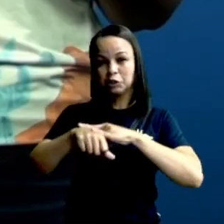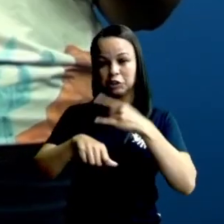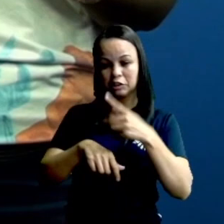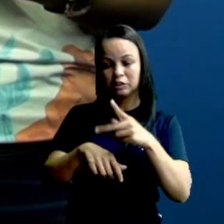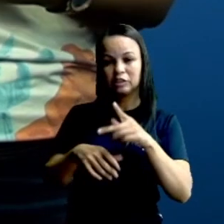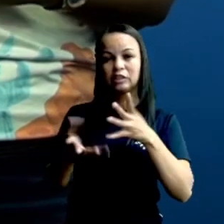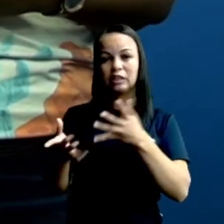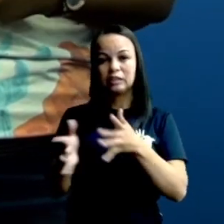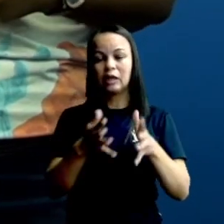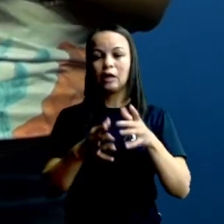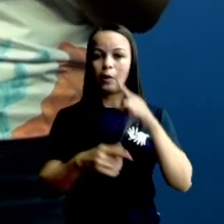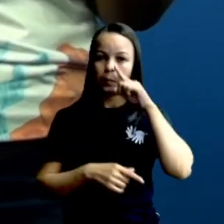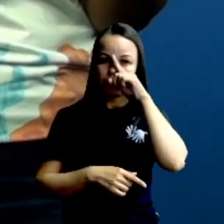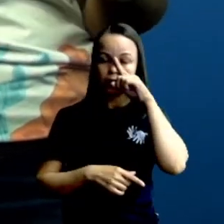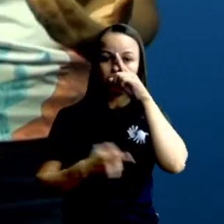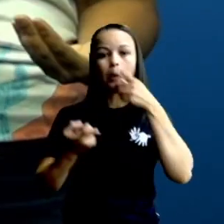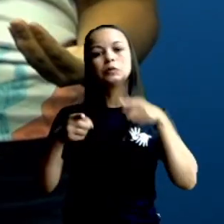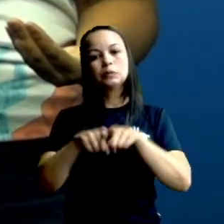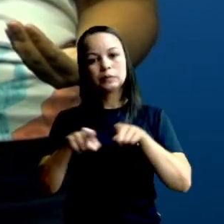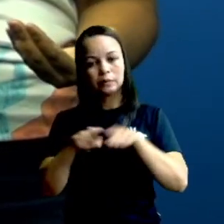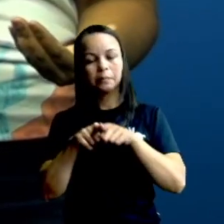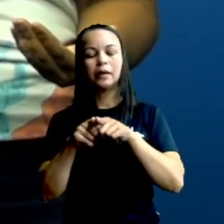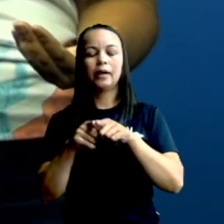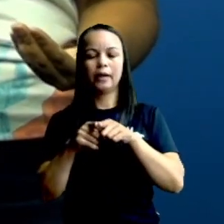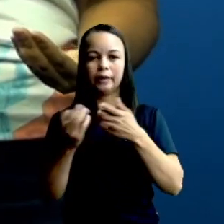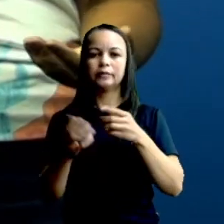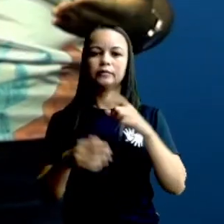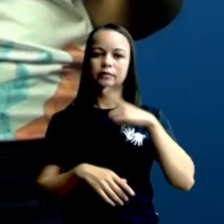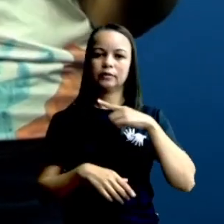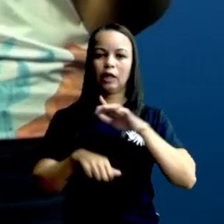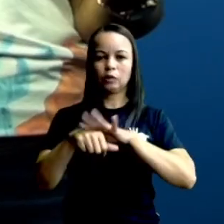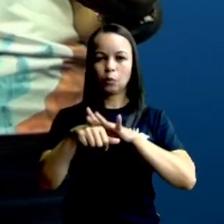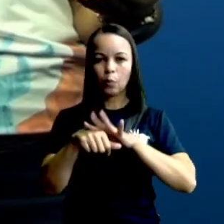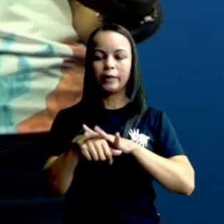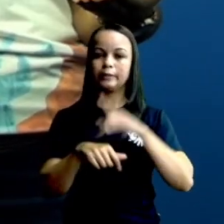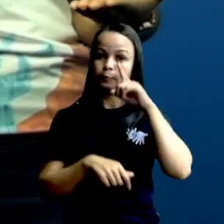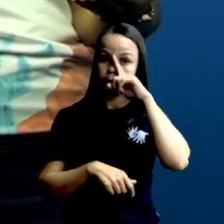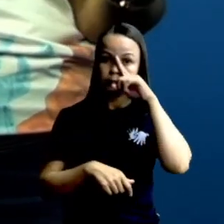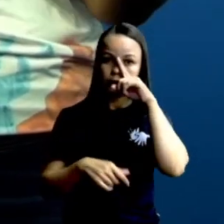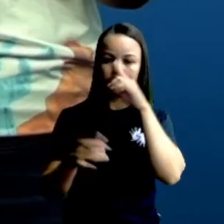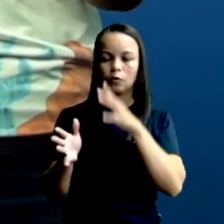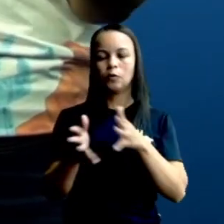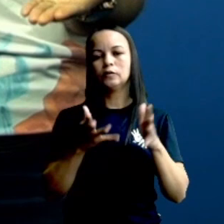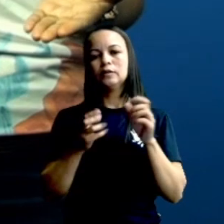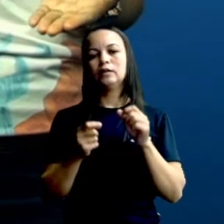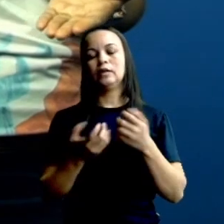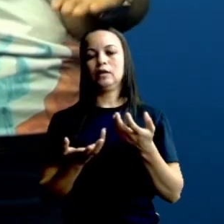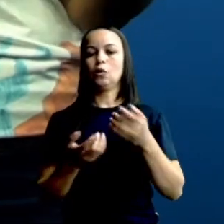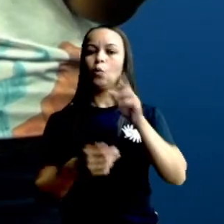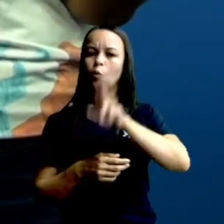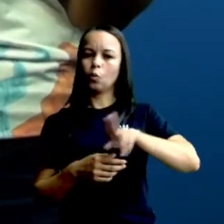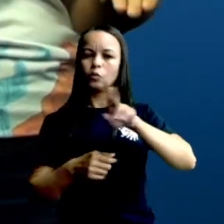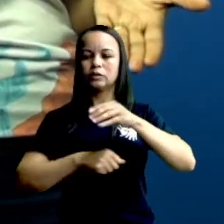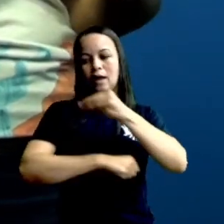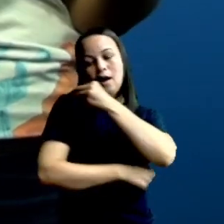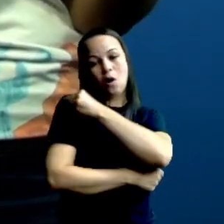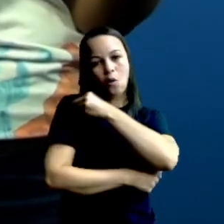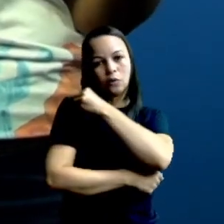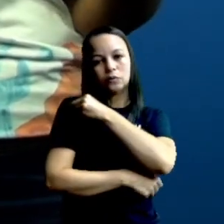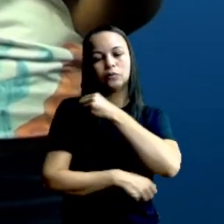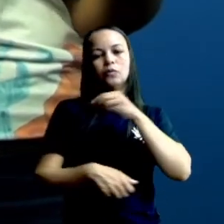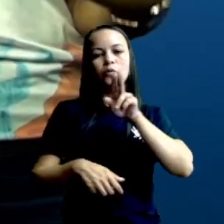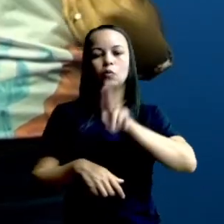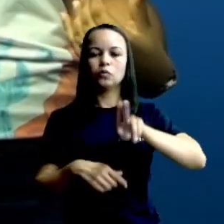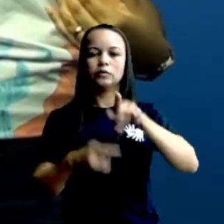séria chamada leptospirose. Então se cuide, tá bom? Além de usar álcool, né, e usar máscara, você tem que cuidar da